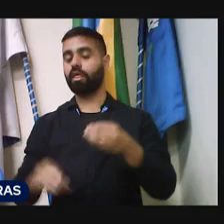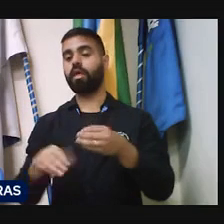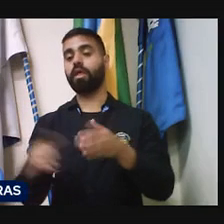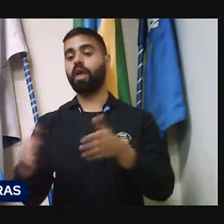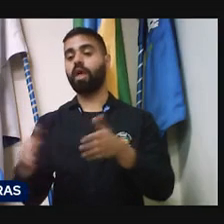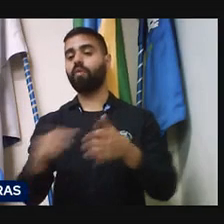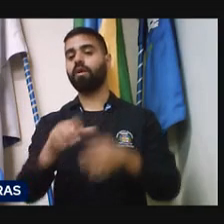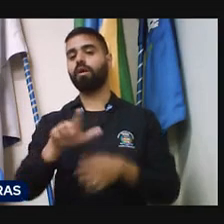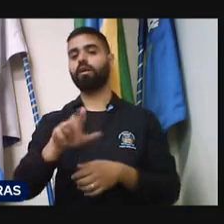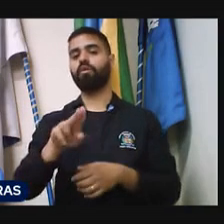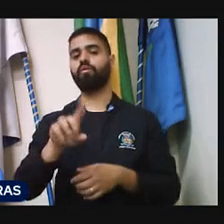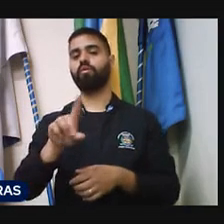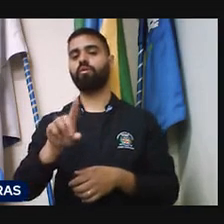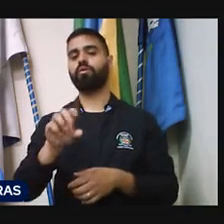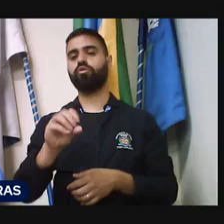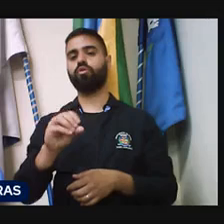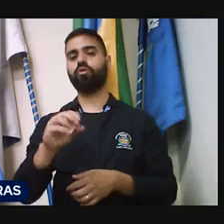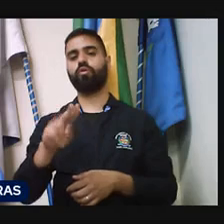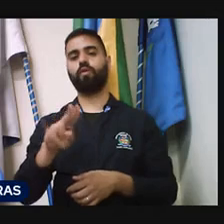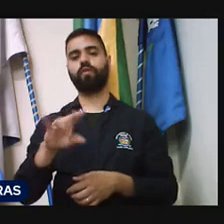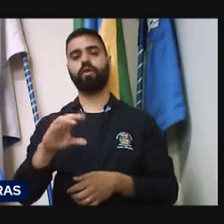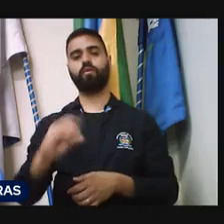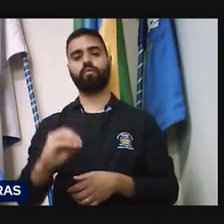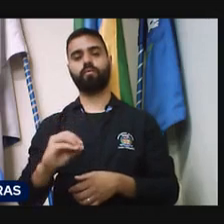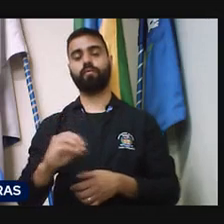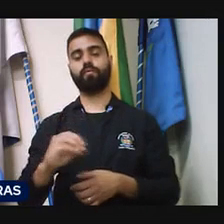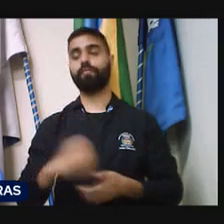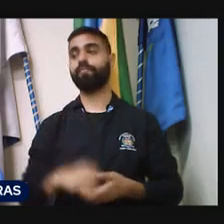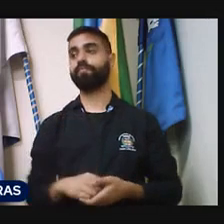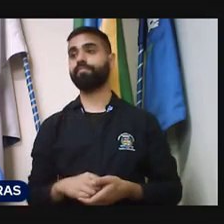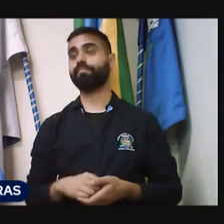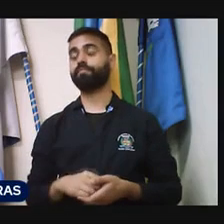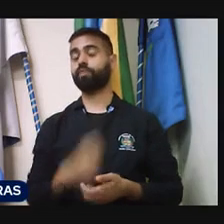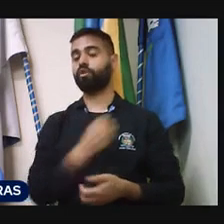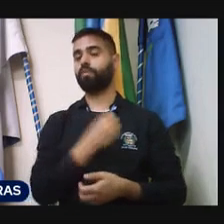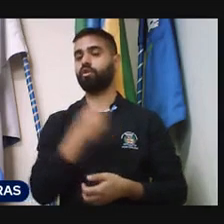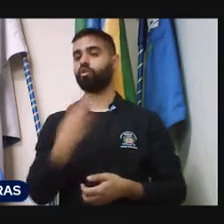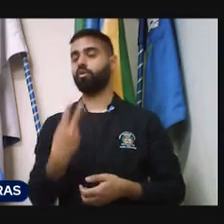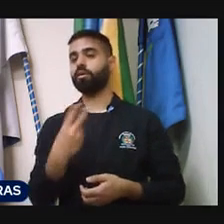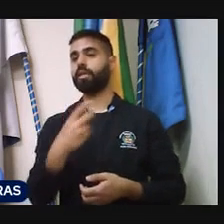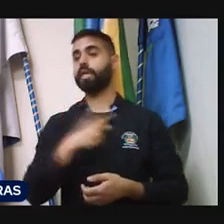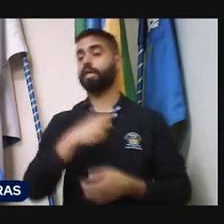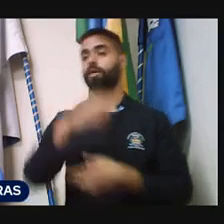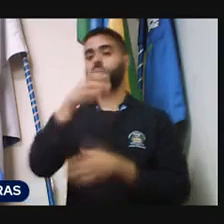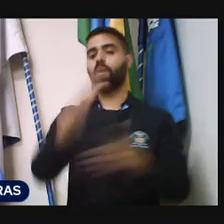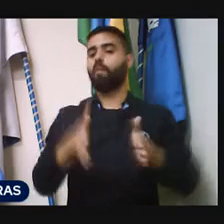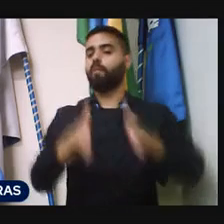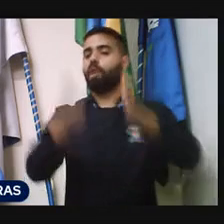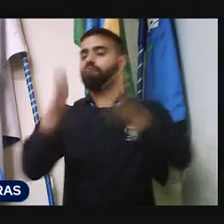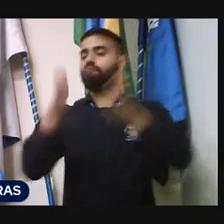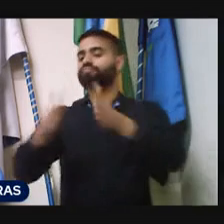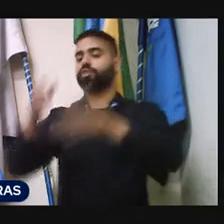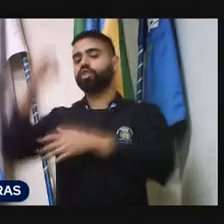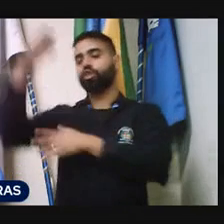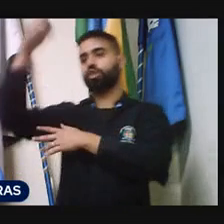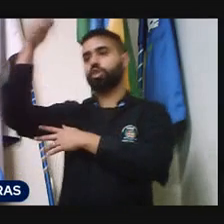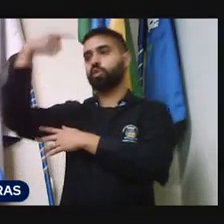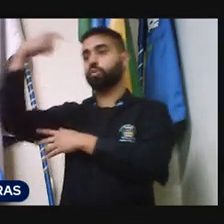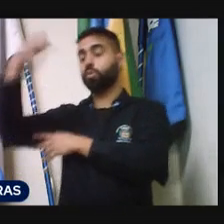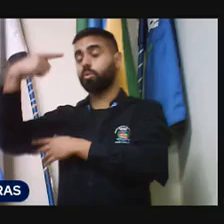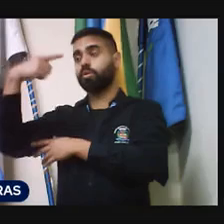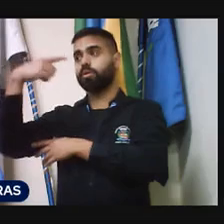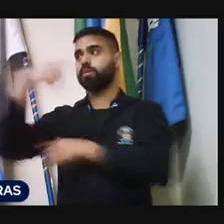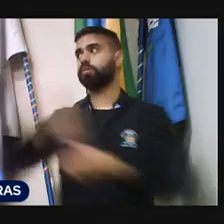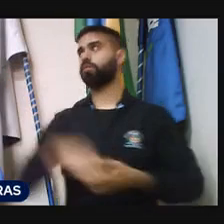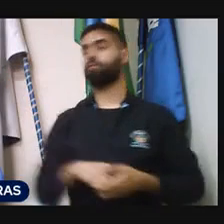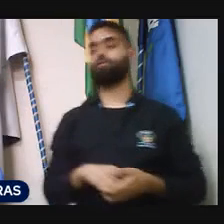cosate no bairro letra número dois colocação de braços de iluminação pública nos dois postes que